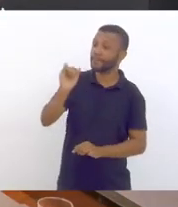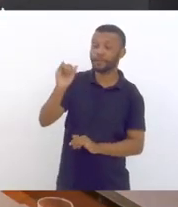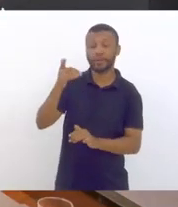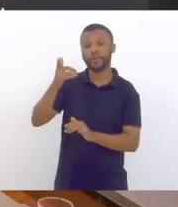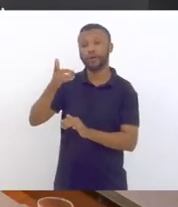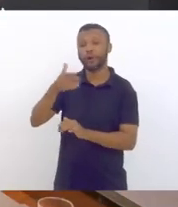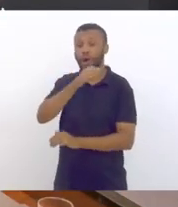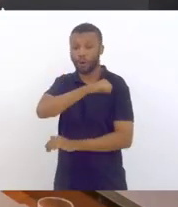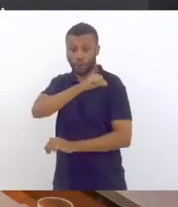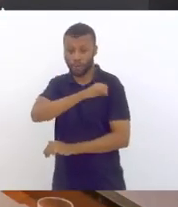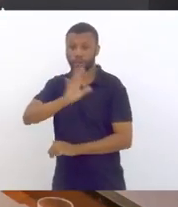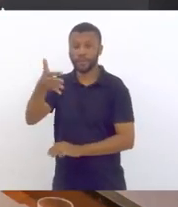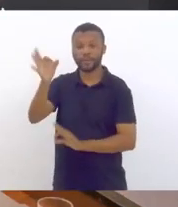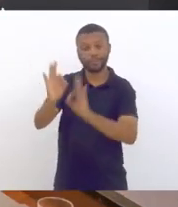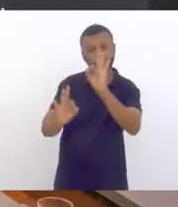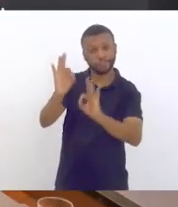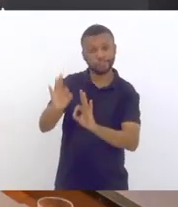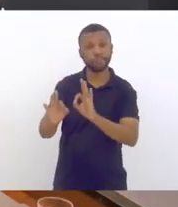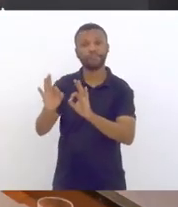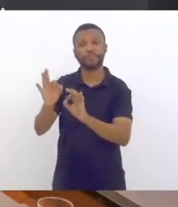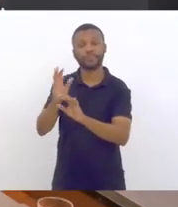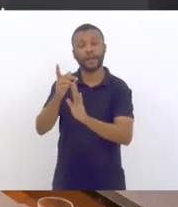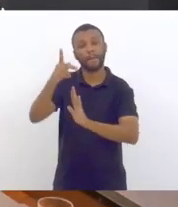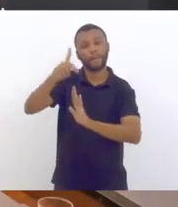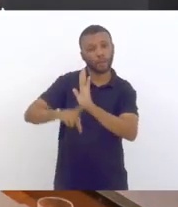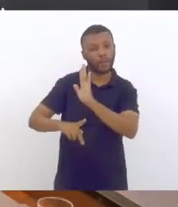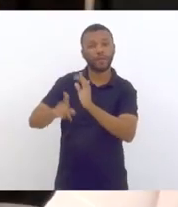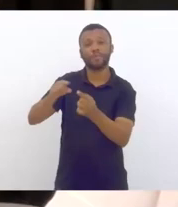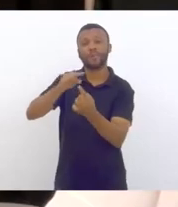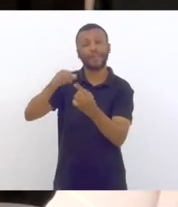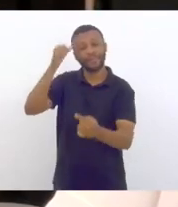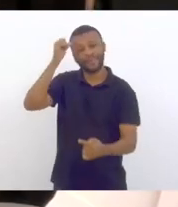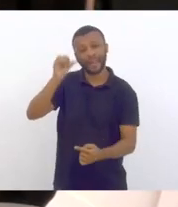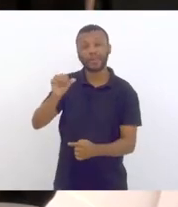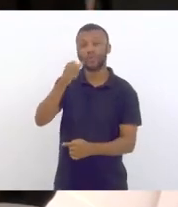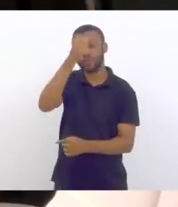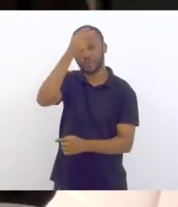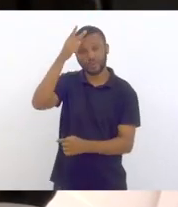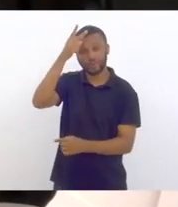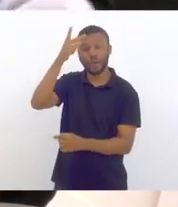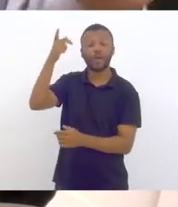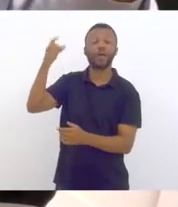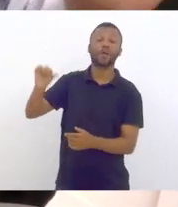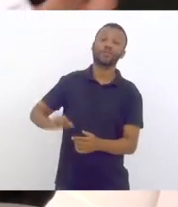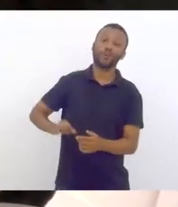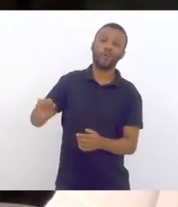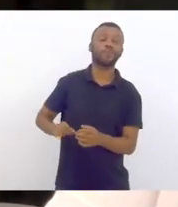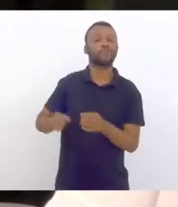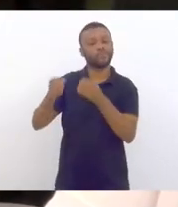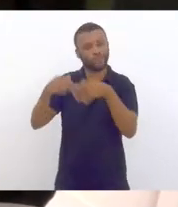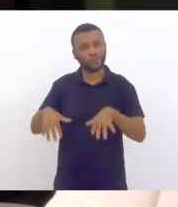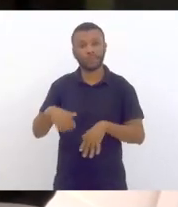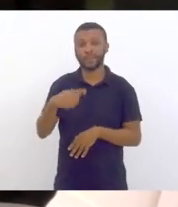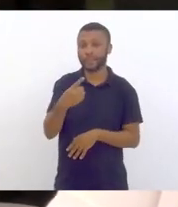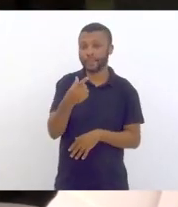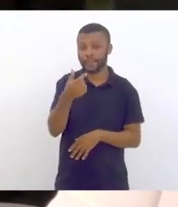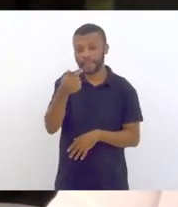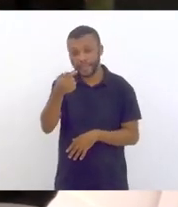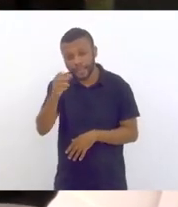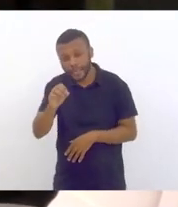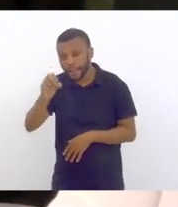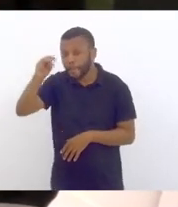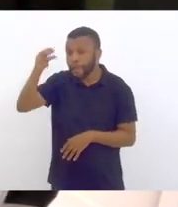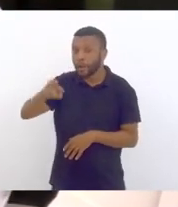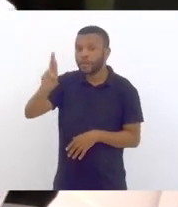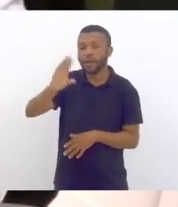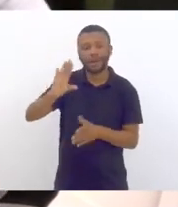vai ser votada nos próximos 10 dias para que os municípios não foram prejuízo que pode sofrer na faixa de quase 160 170 milhões Mas enfim